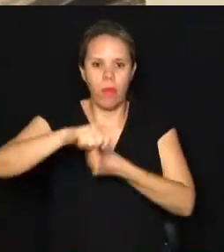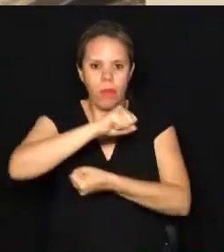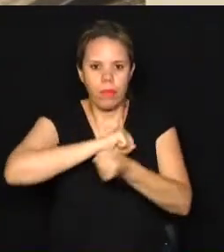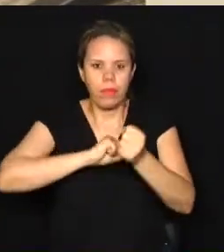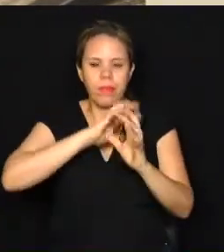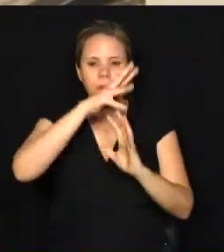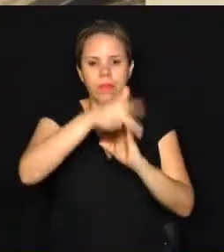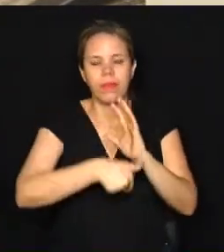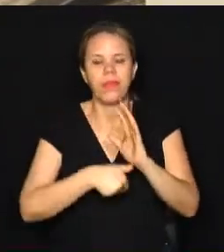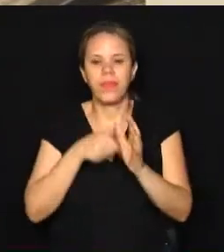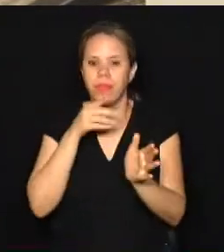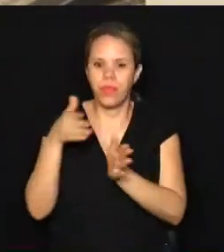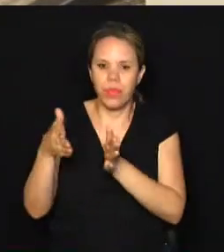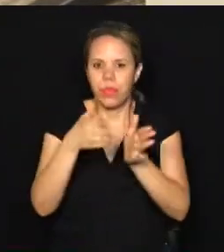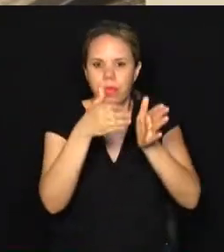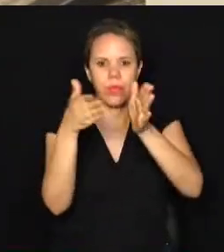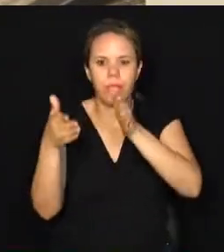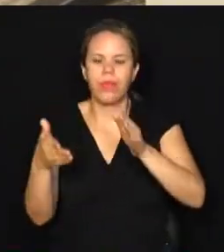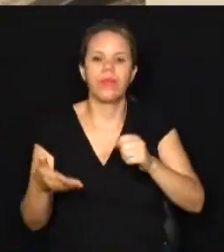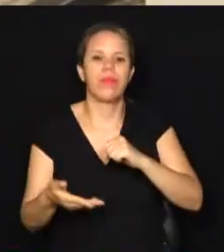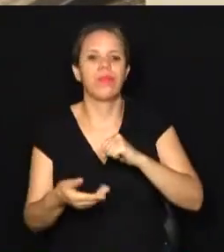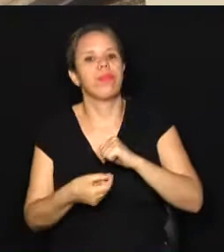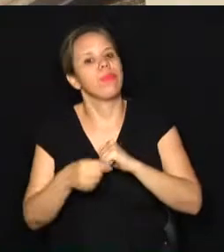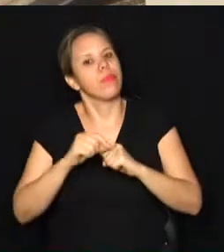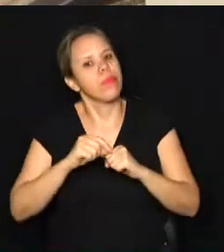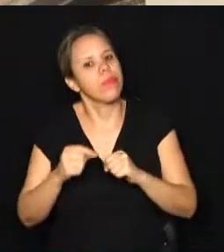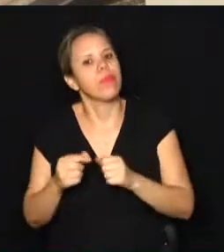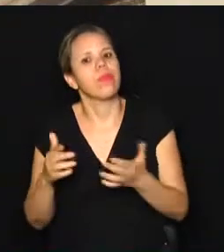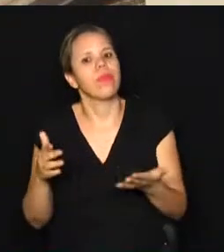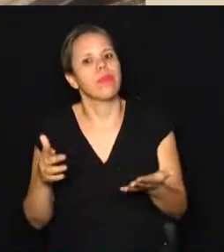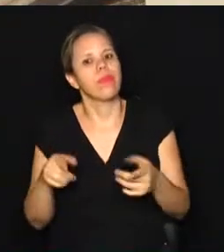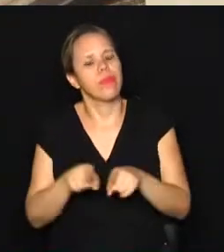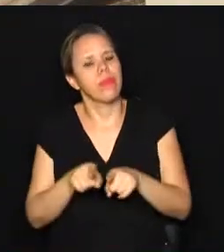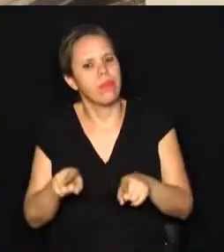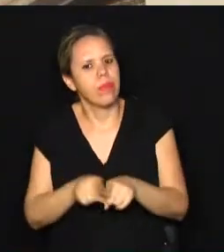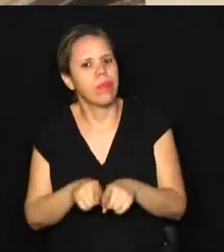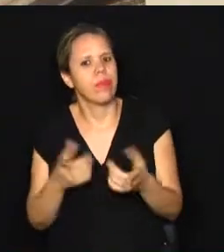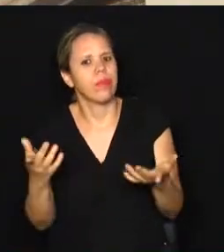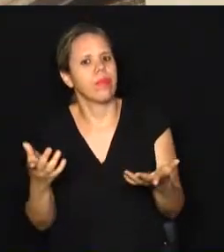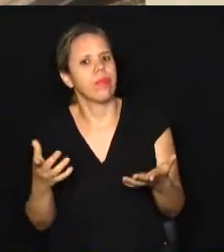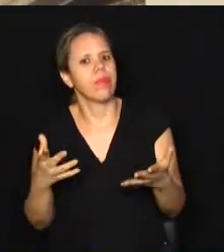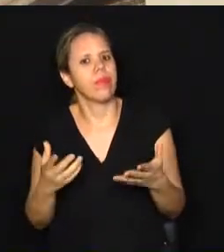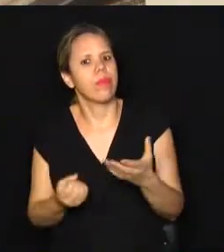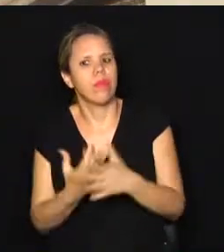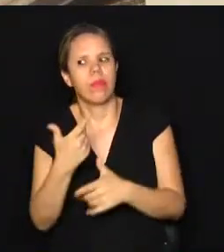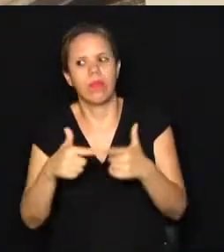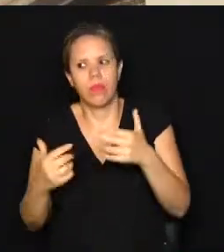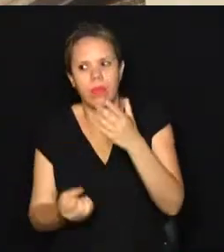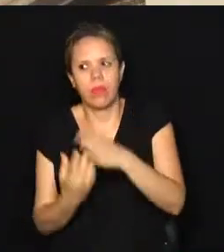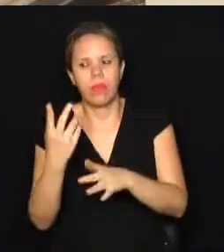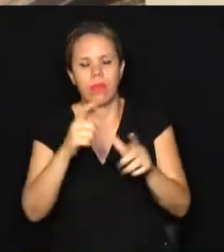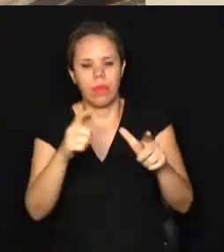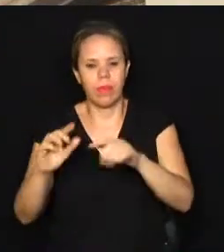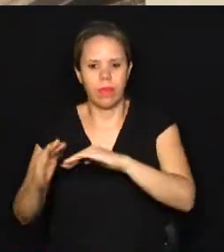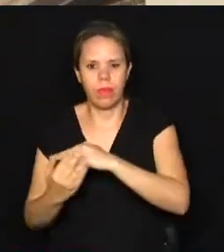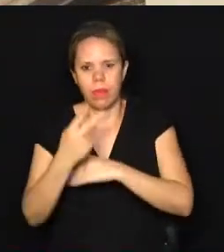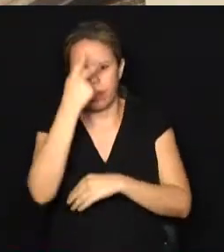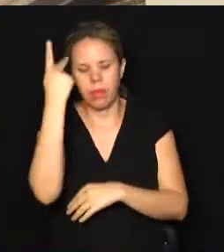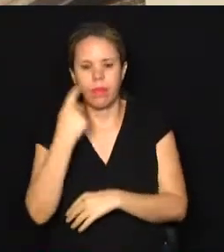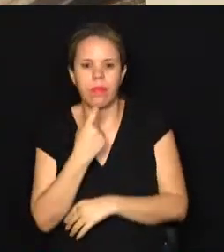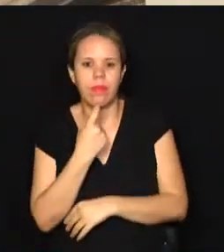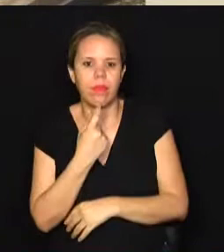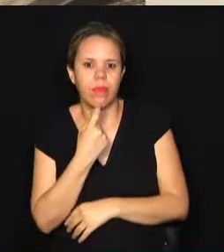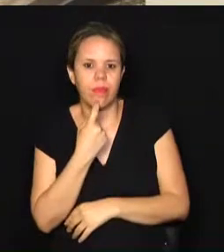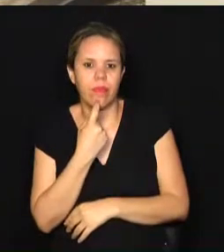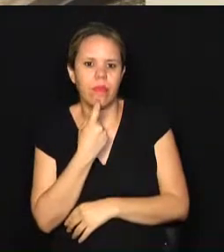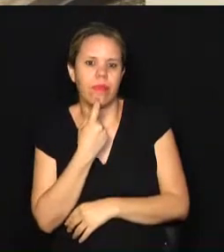rio Atibaia e suas possíveis consequências para a comunidade local, inclusive aqui de Campinas, uma